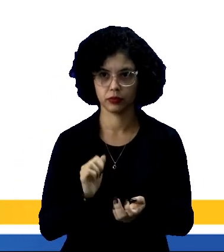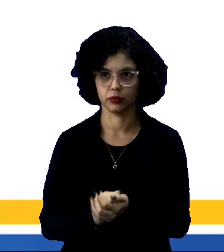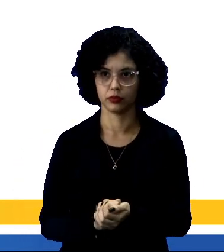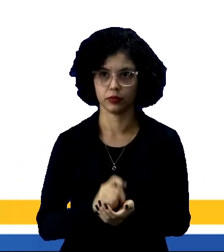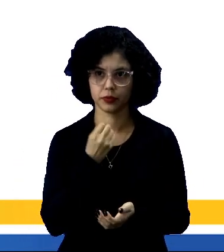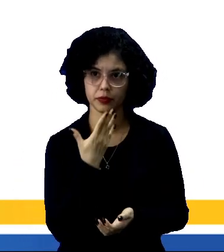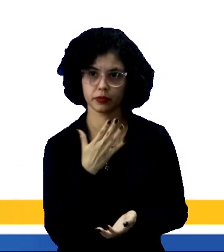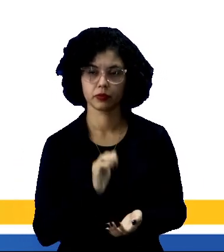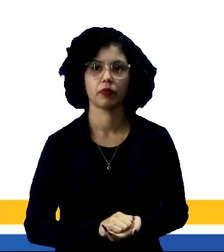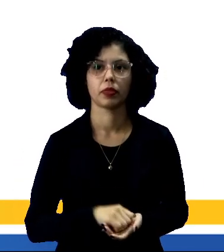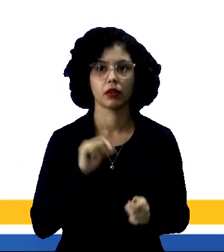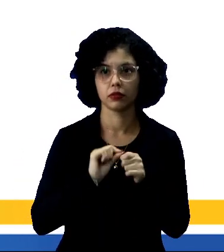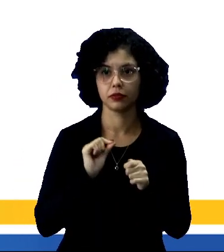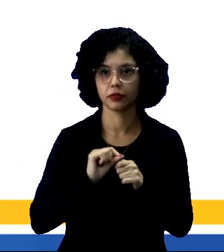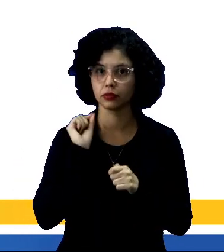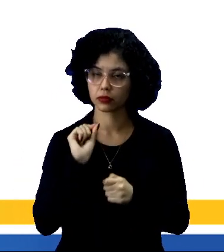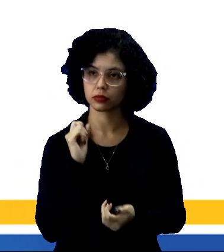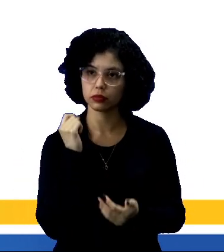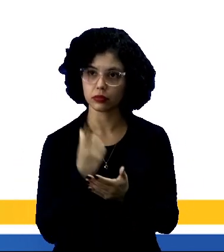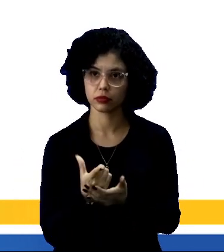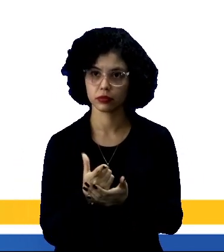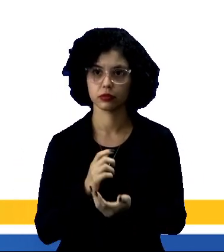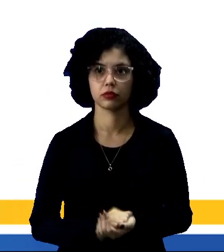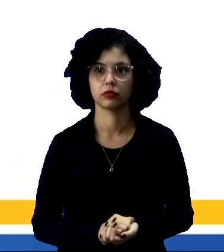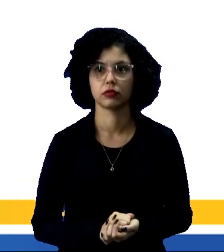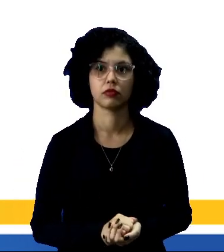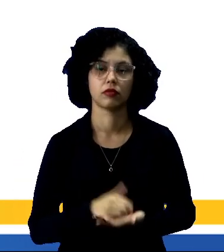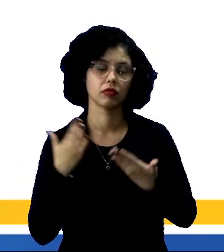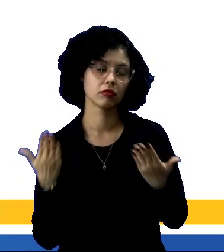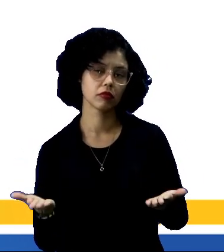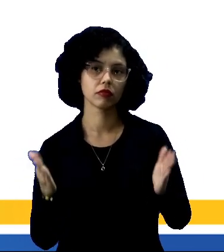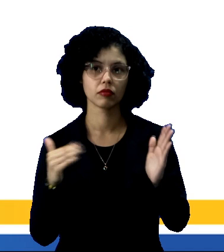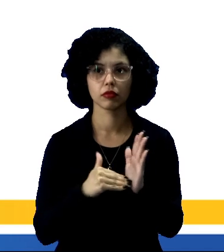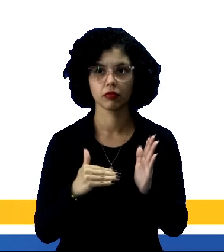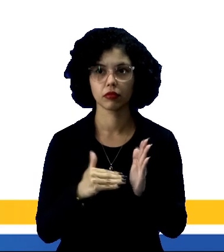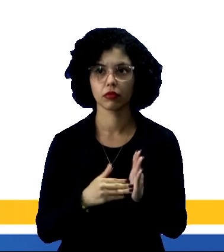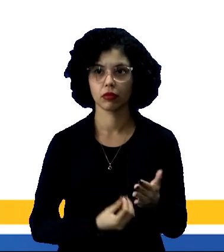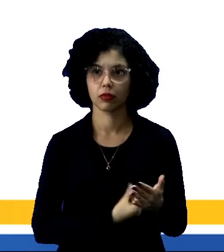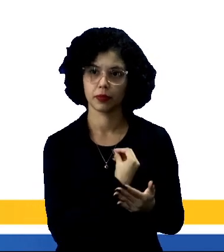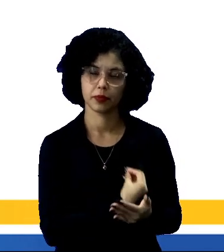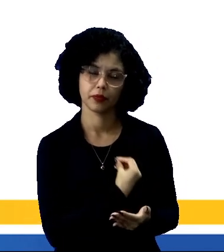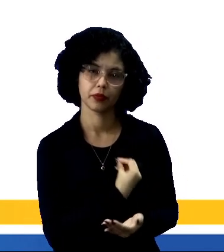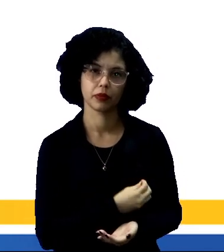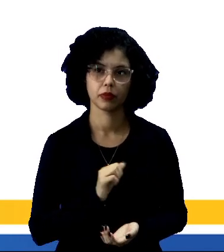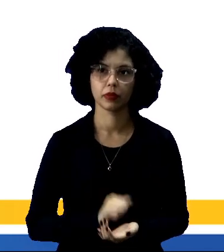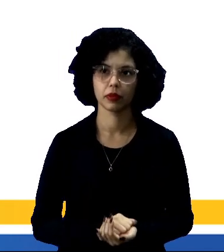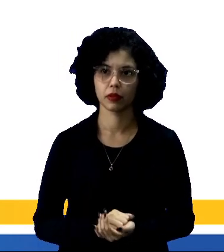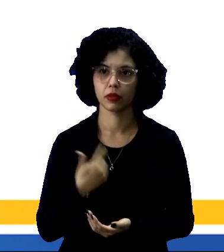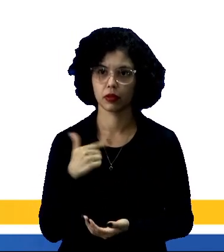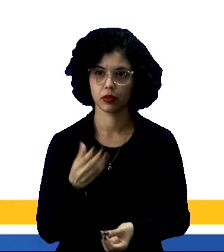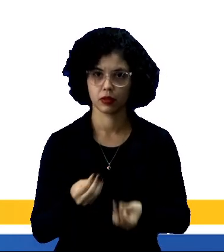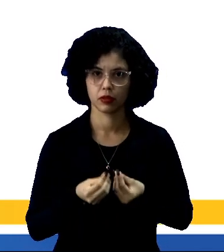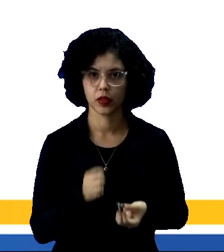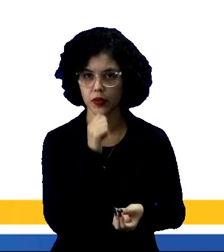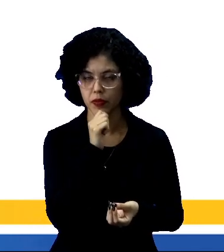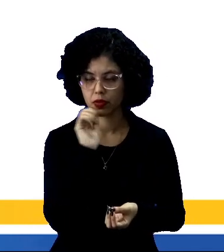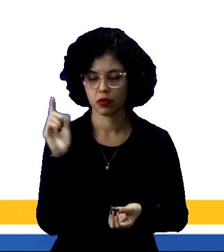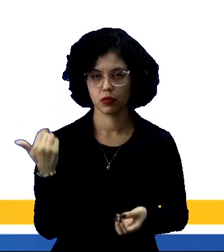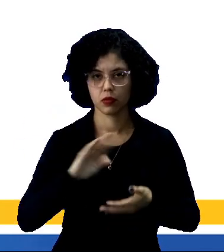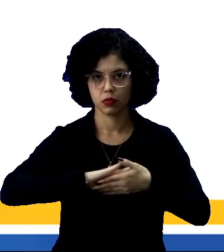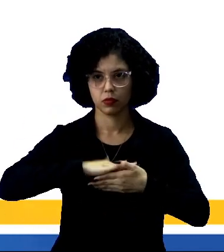excelente estado, o que faria jus ao valor já pago. E continuava à espera, não tinha recebido ainda